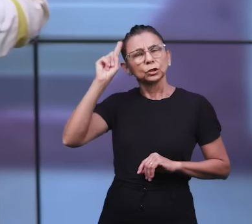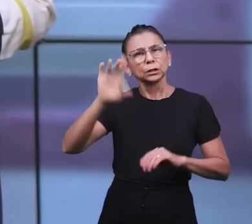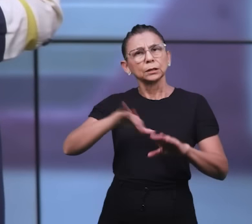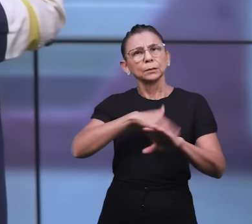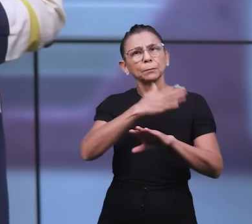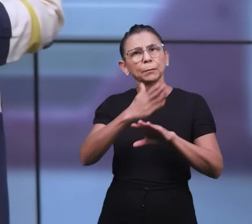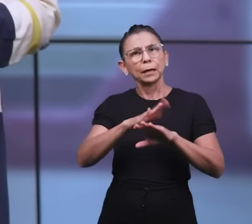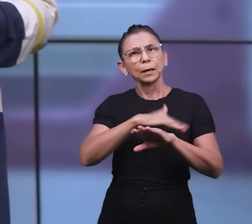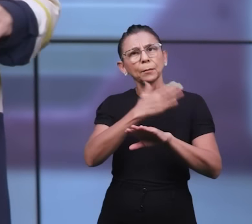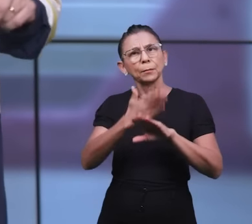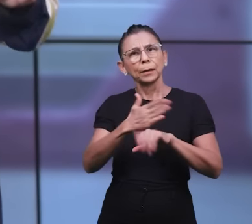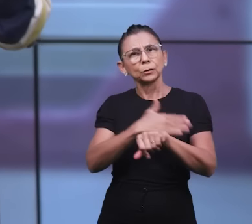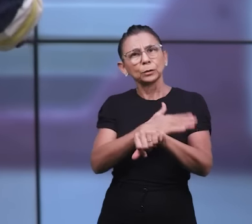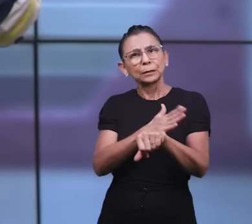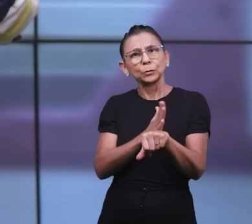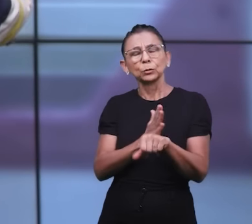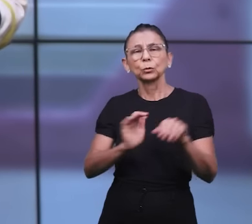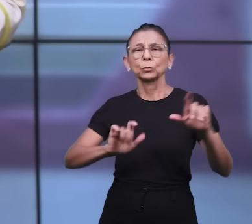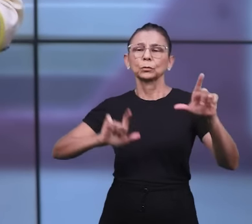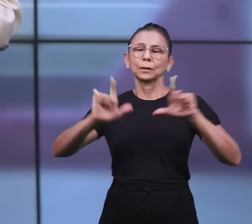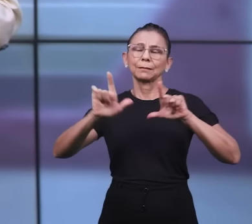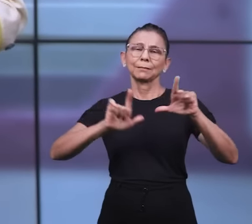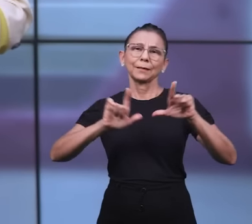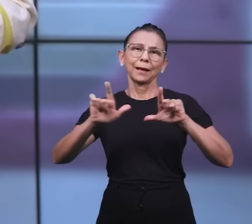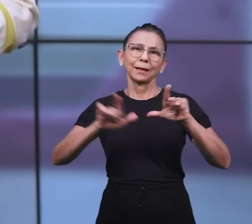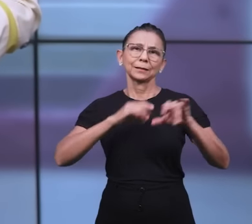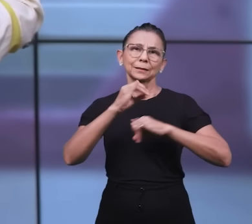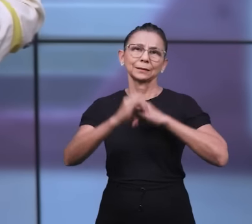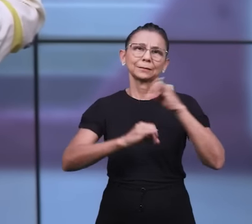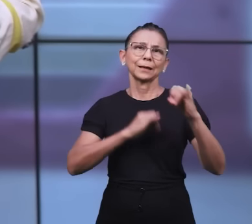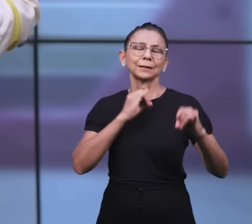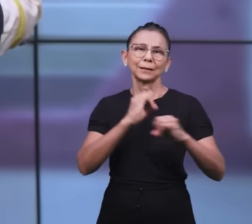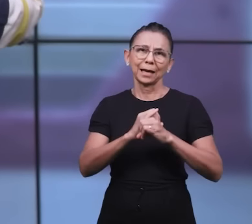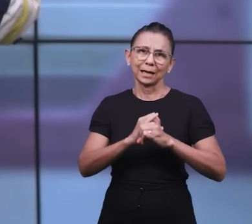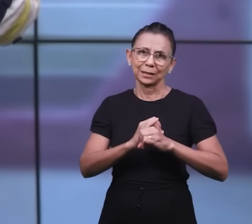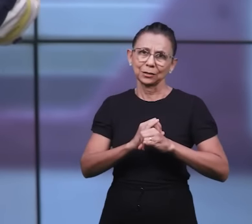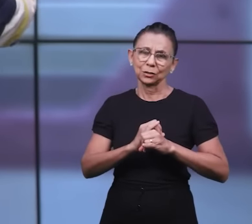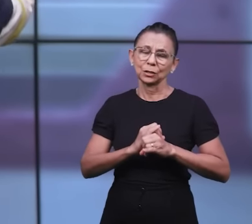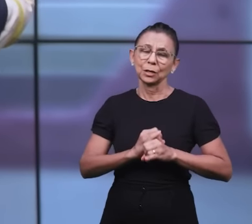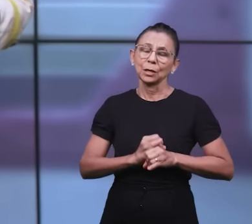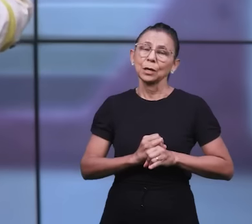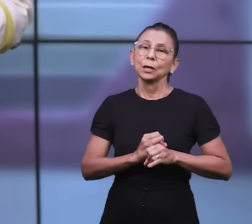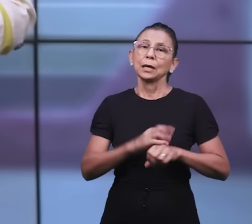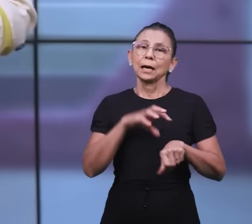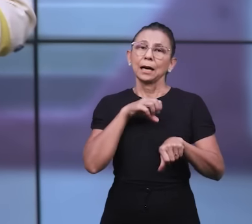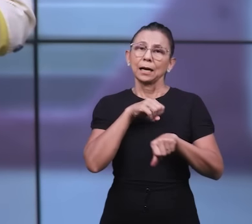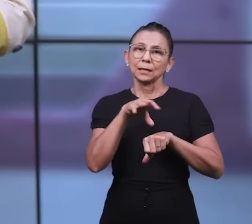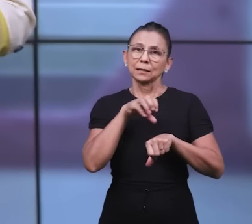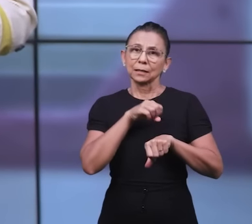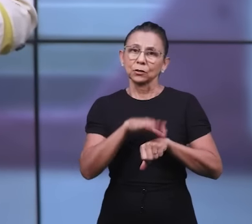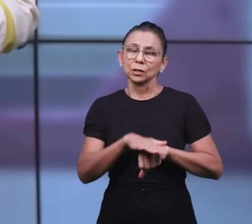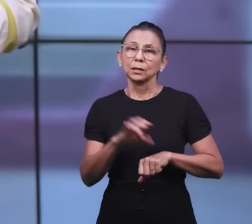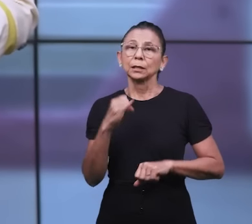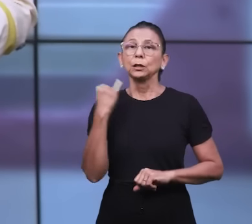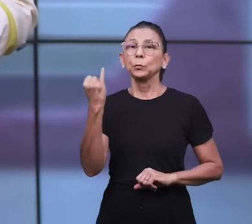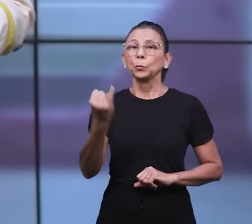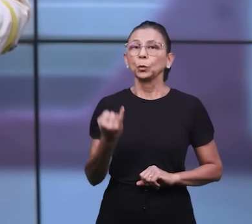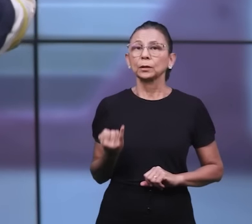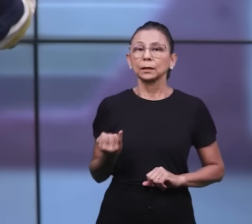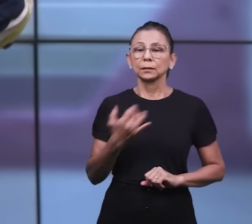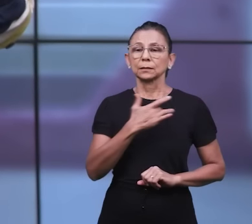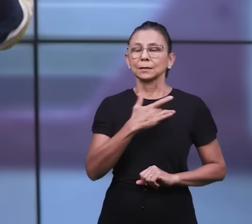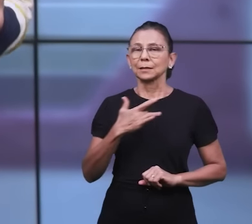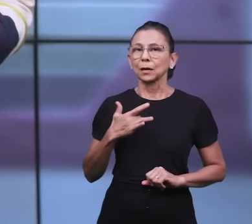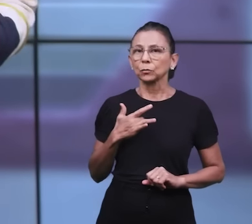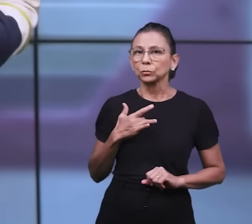a respeito da necessidade de supervisionarmos o uso das Telas com a intenção de preservar a saúde física e